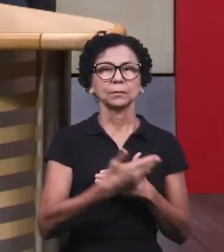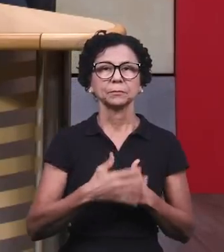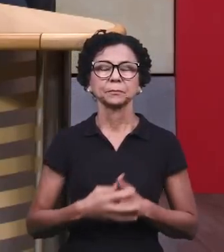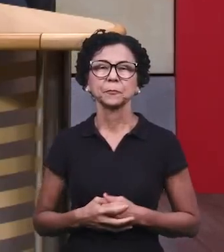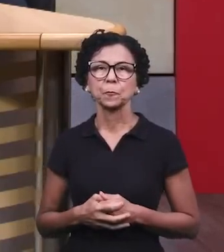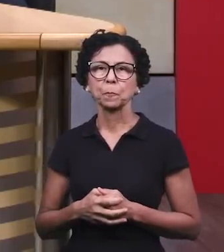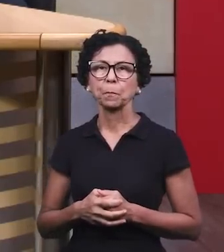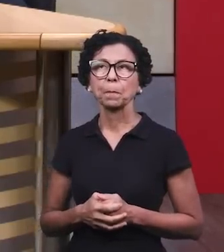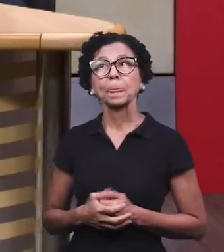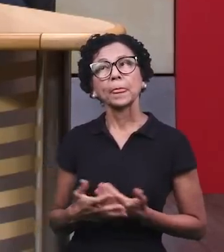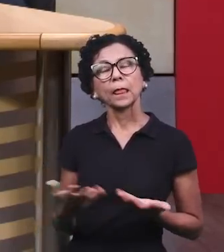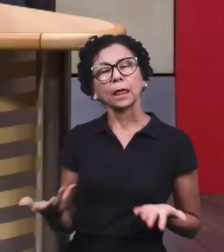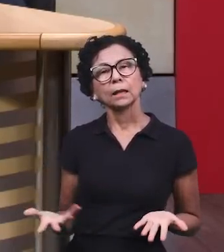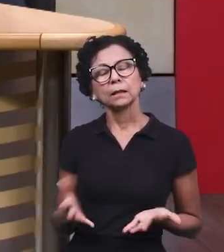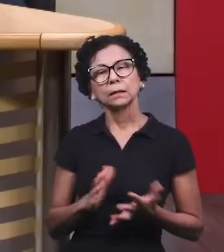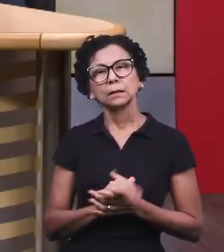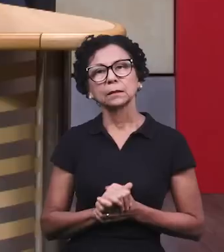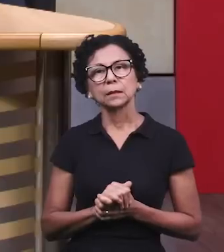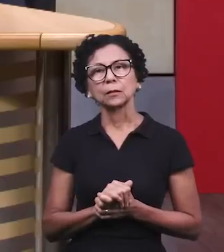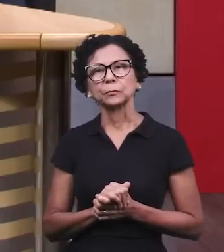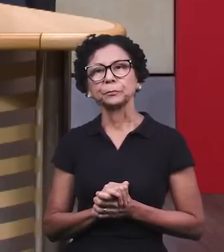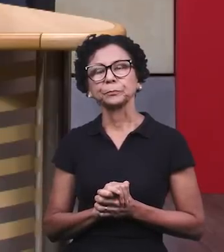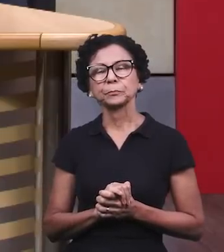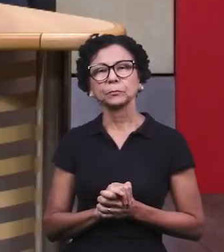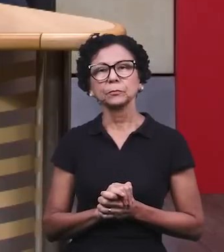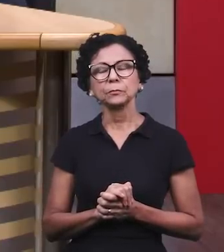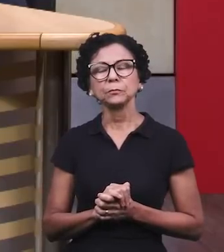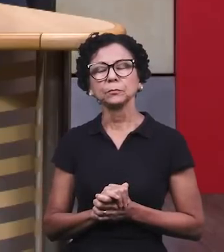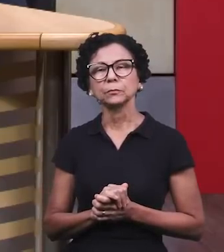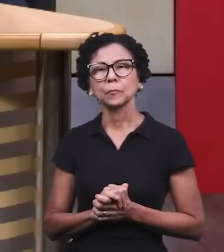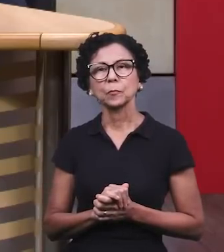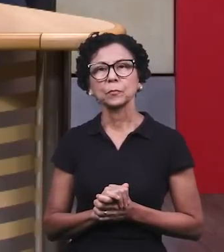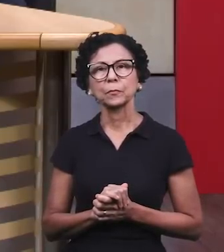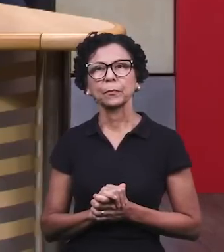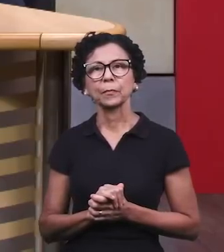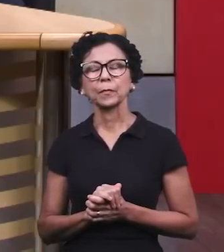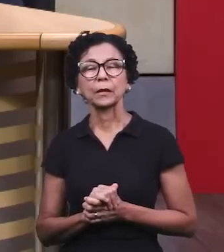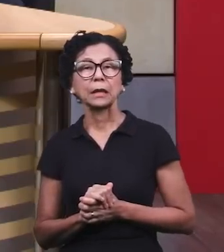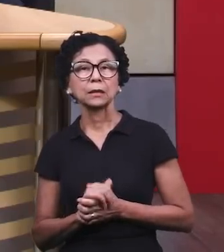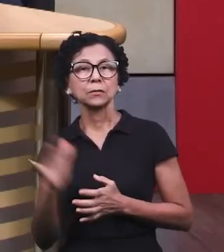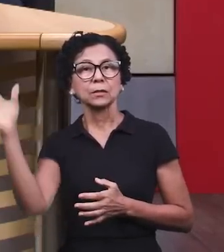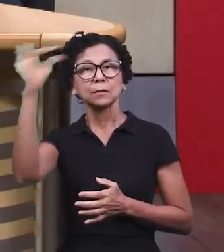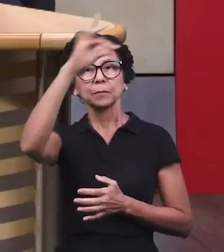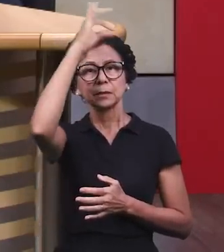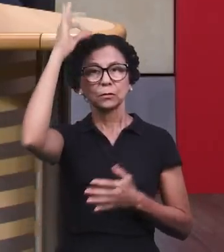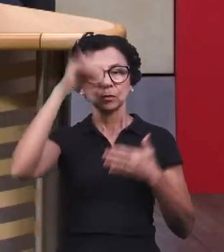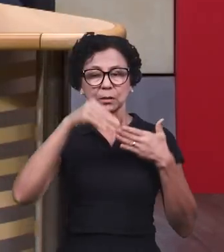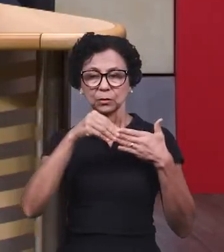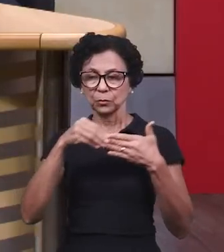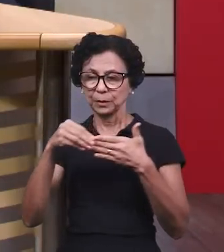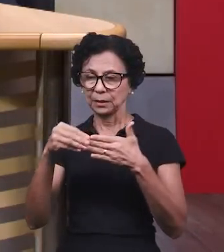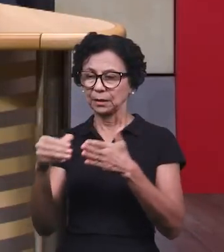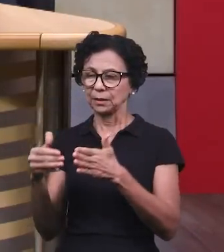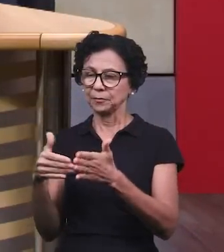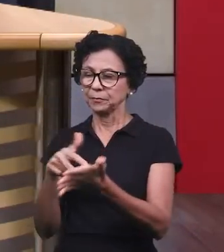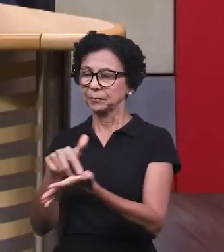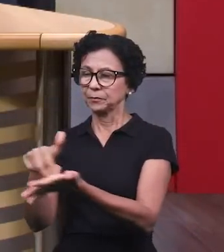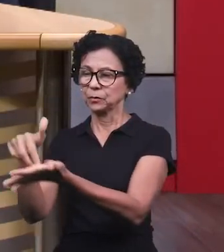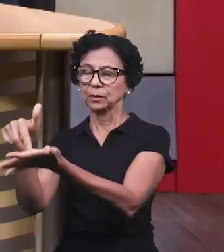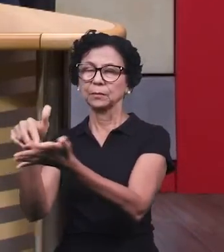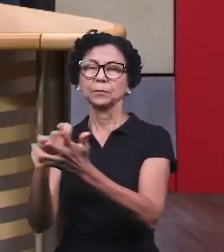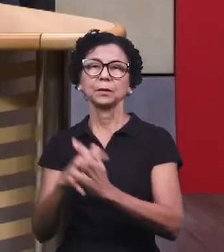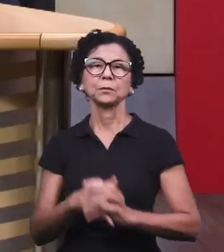a palavra, lâmpada para os meus pés, quer dizer, aquilo que mostra onde você está. Agora, quando ela diz assim, luz para o caminho, aí já é a dinâmica dela,